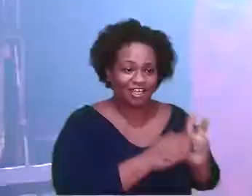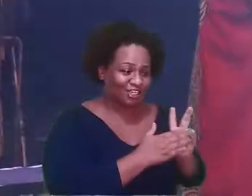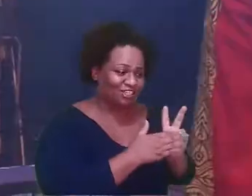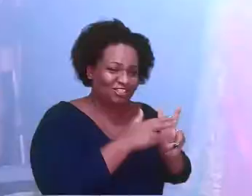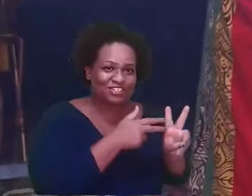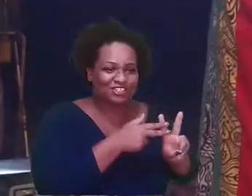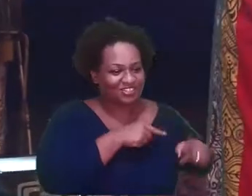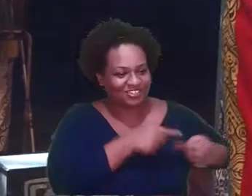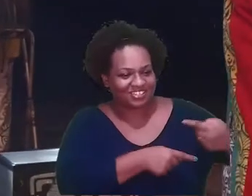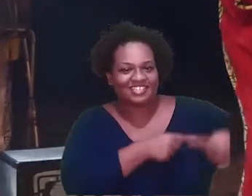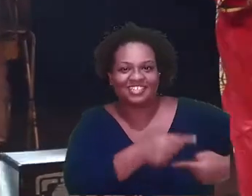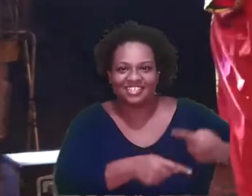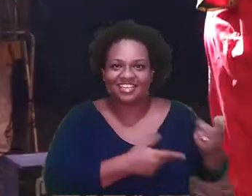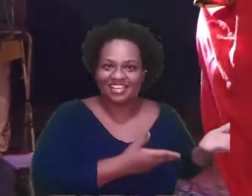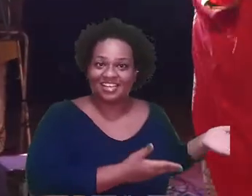filha, Yalodê.